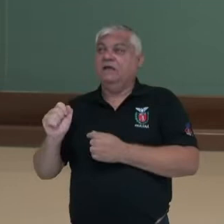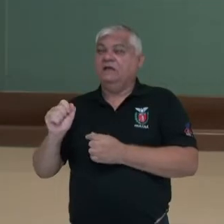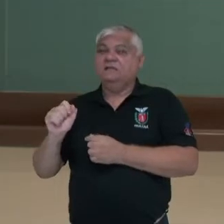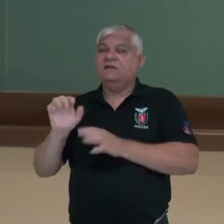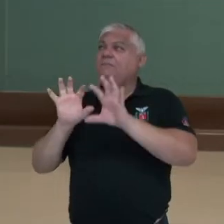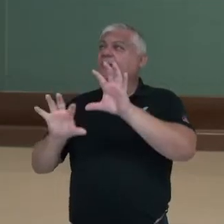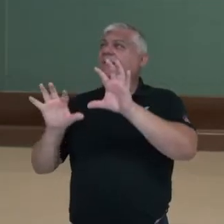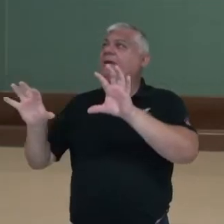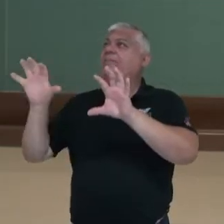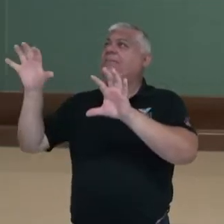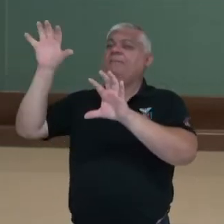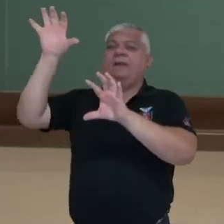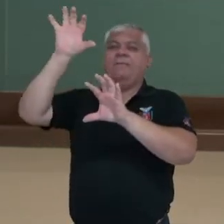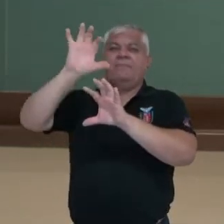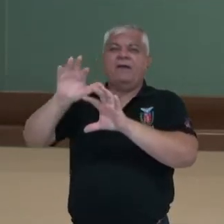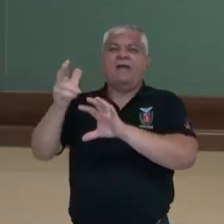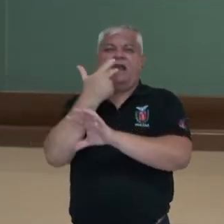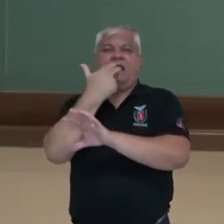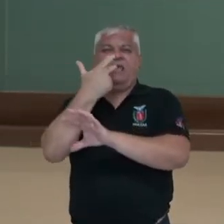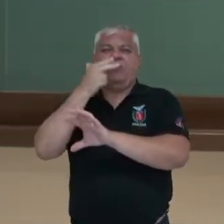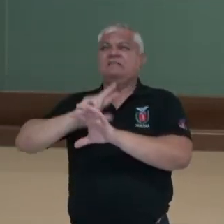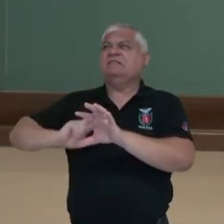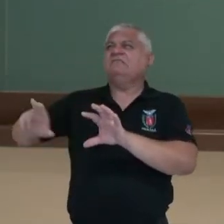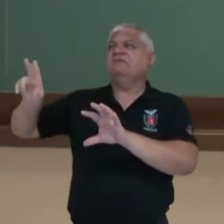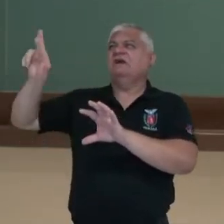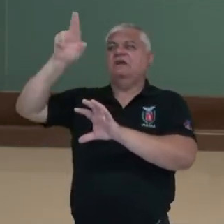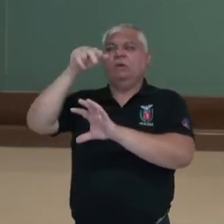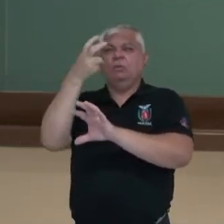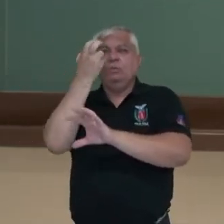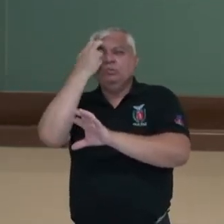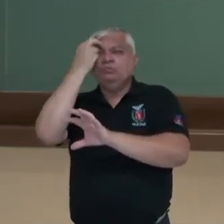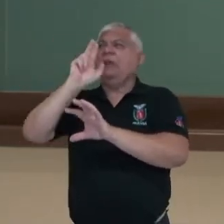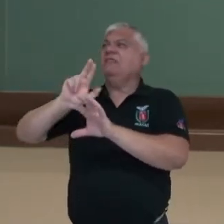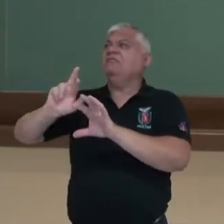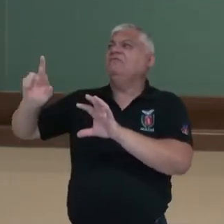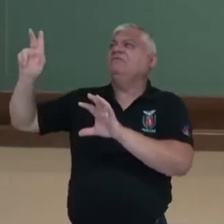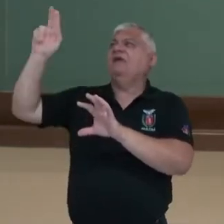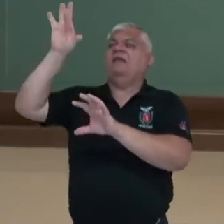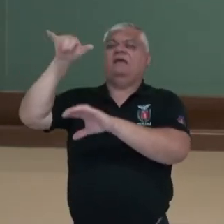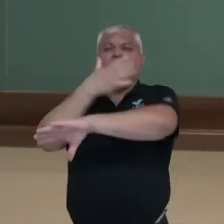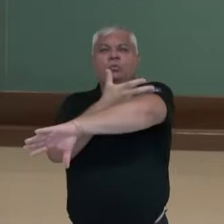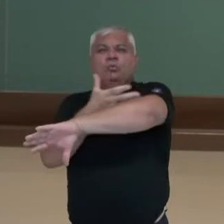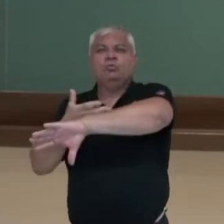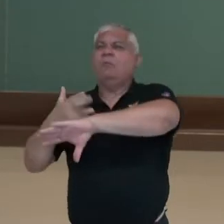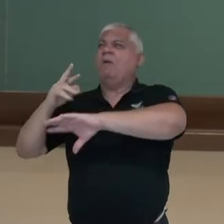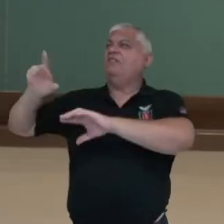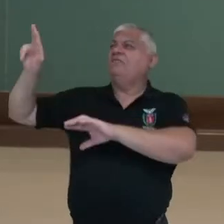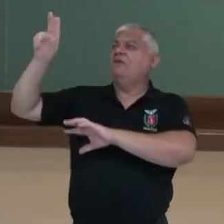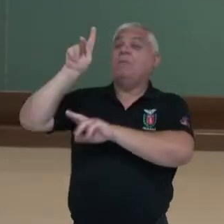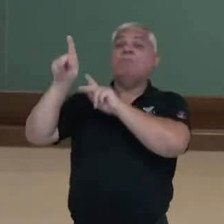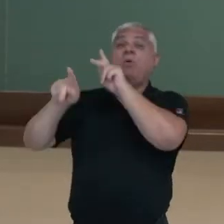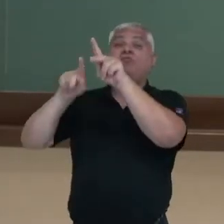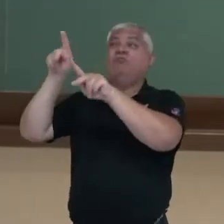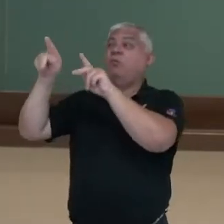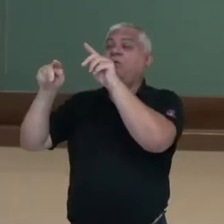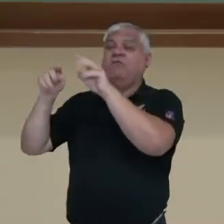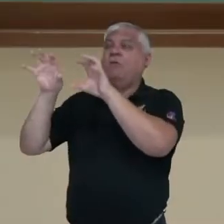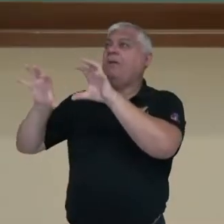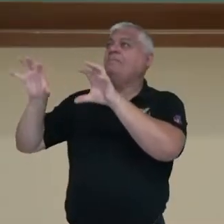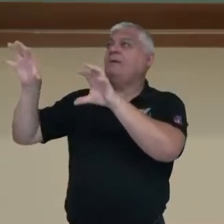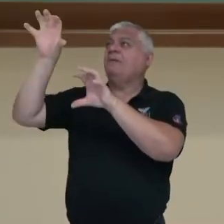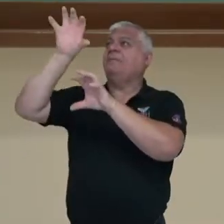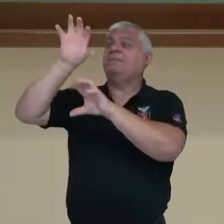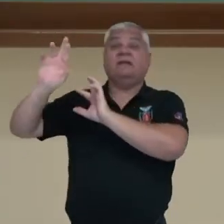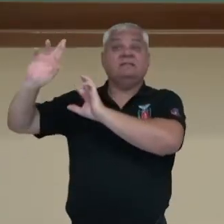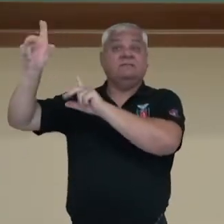de etnias, falando línguas diferentes, com costumes, com culturas, com povos, cada um com seu povo diferente. Estão